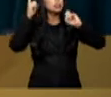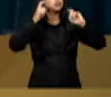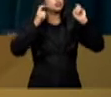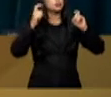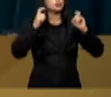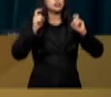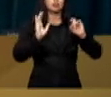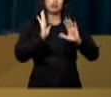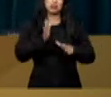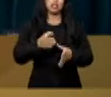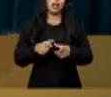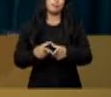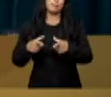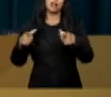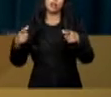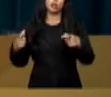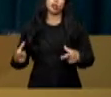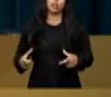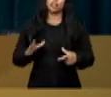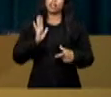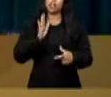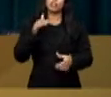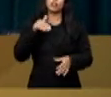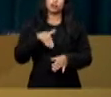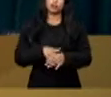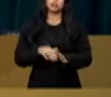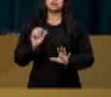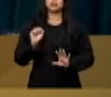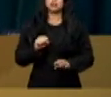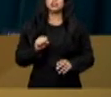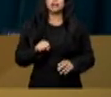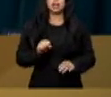já formada no sentido de